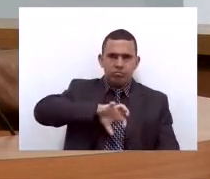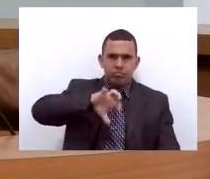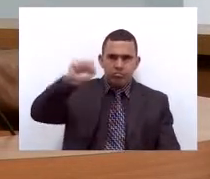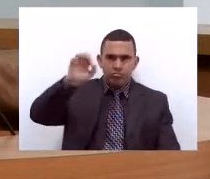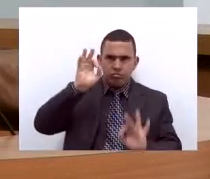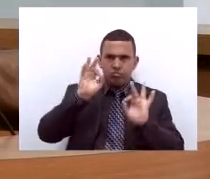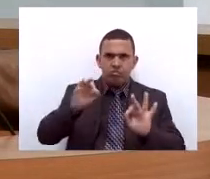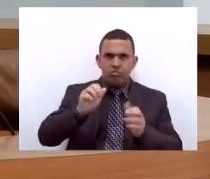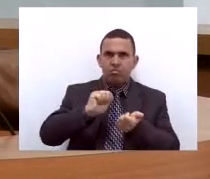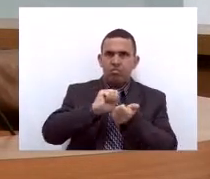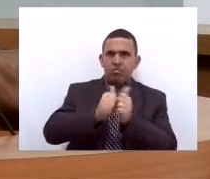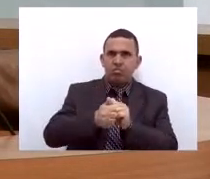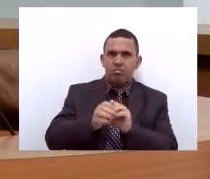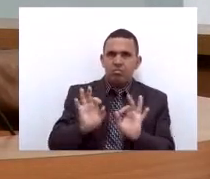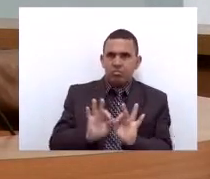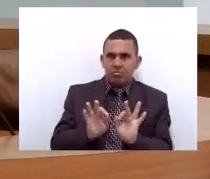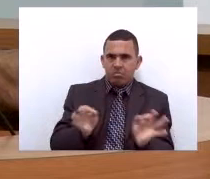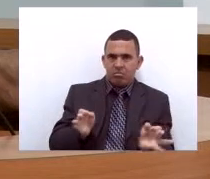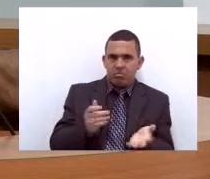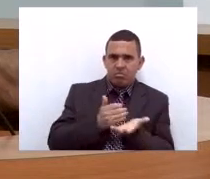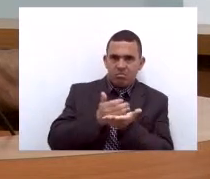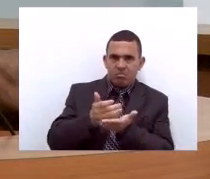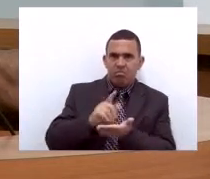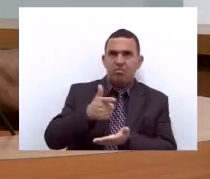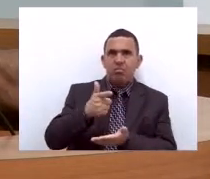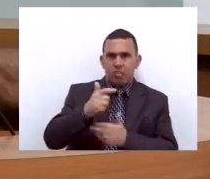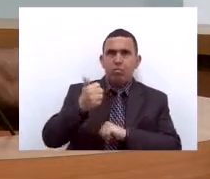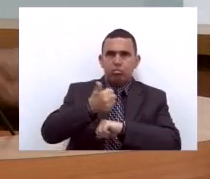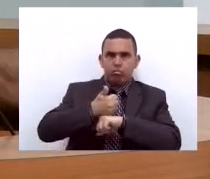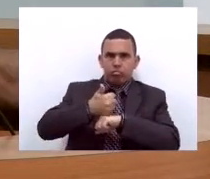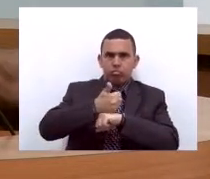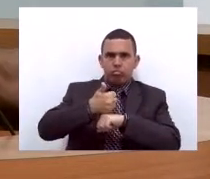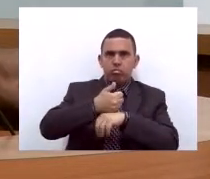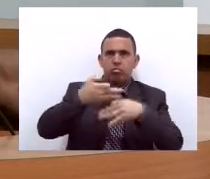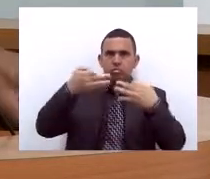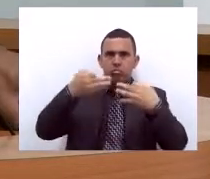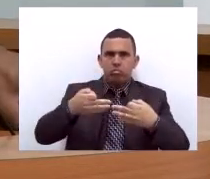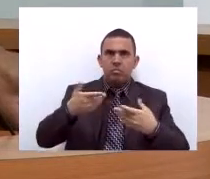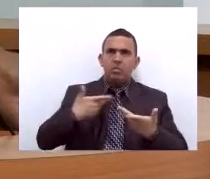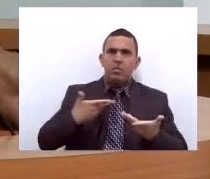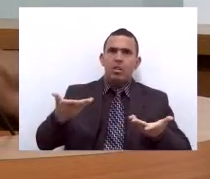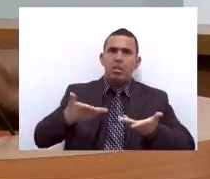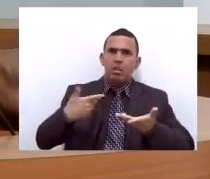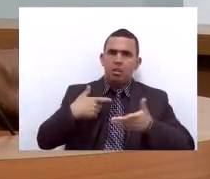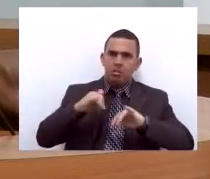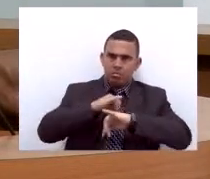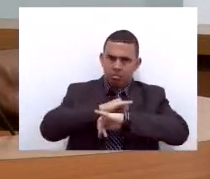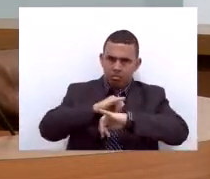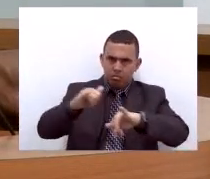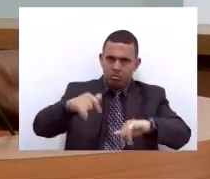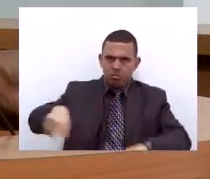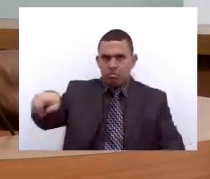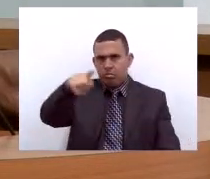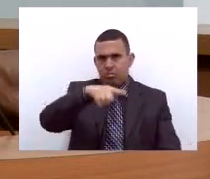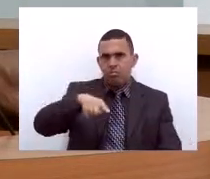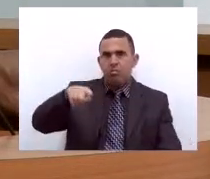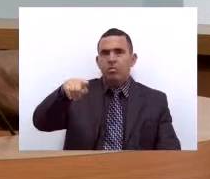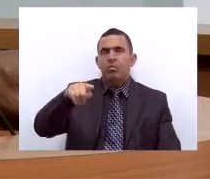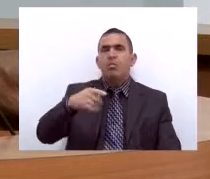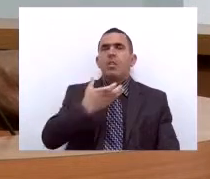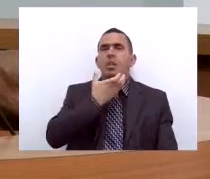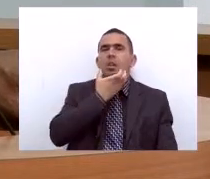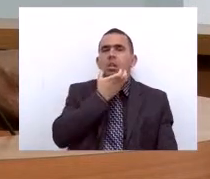esporte profissional de alto nível. Então, desde já eu deixo aqui para vocês avisado. Em